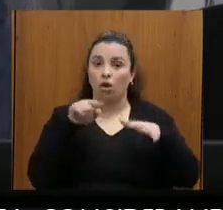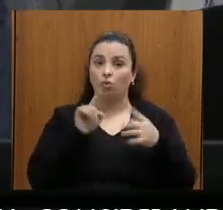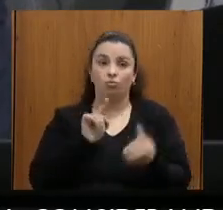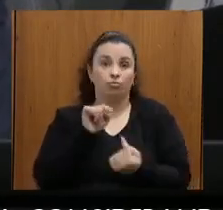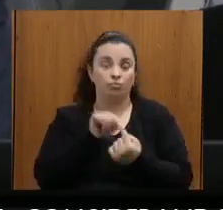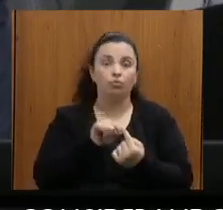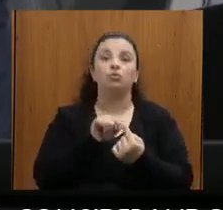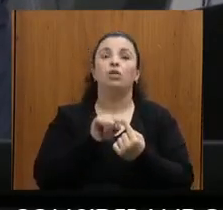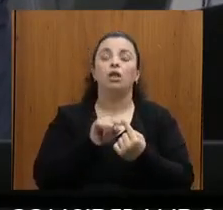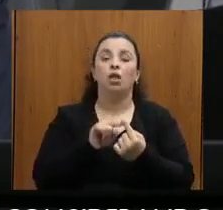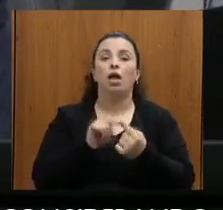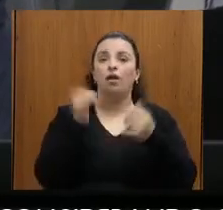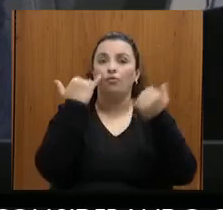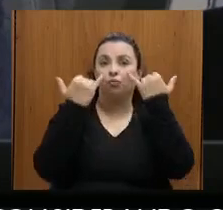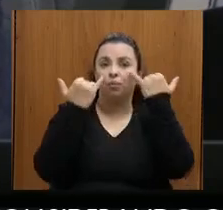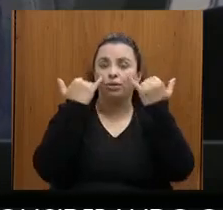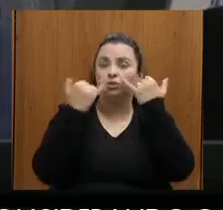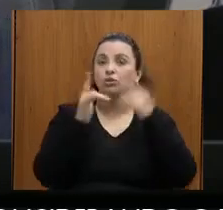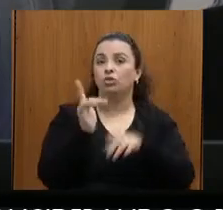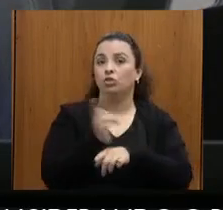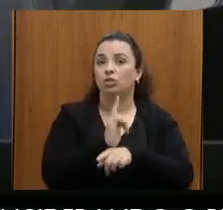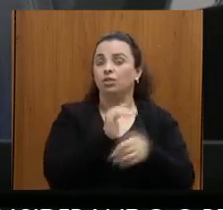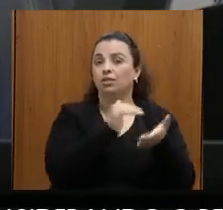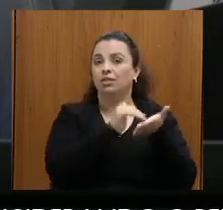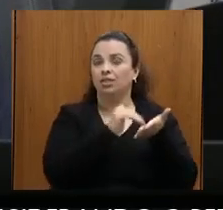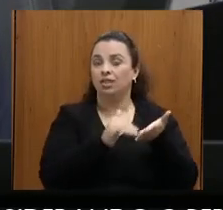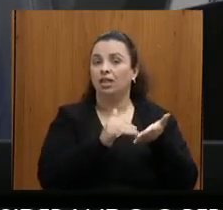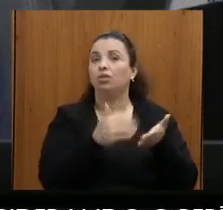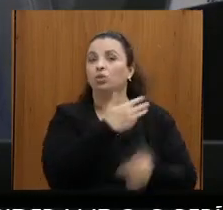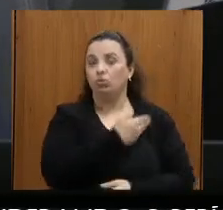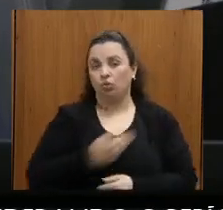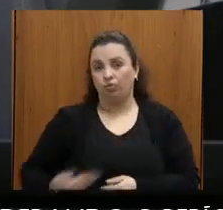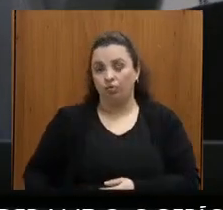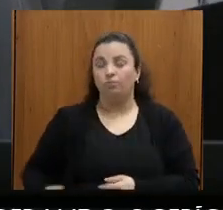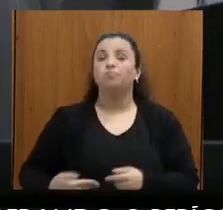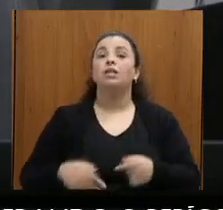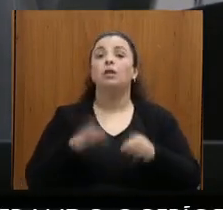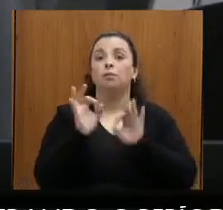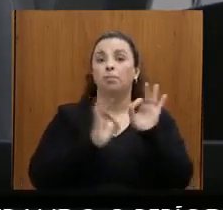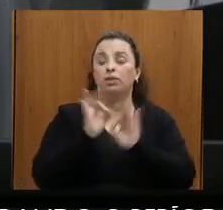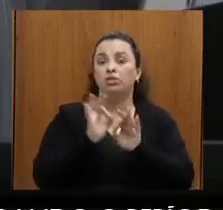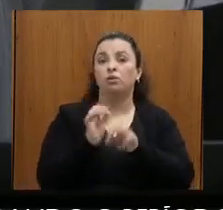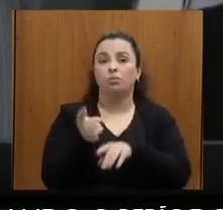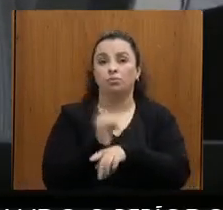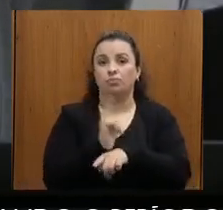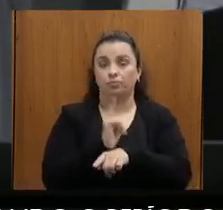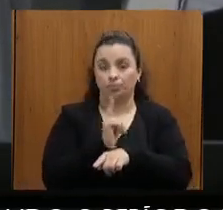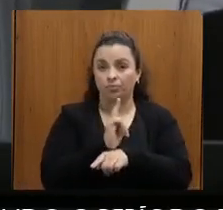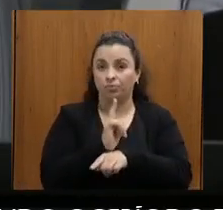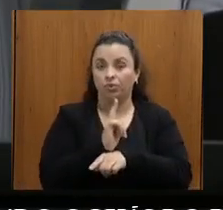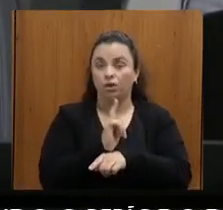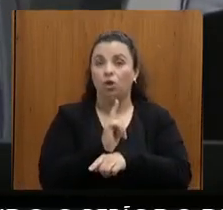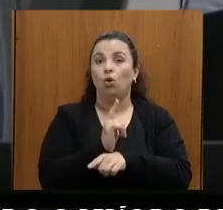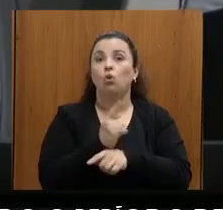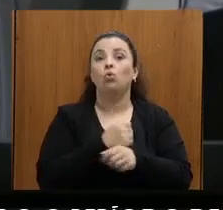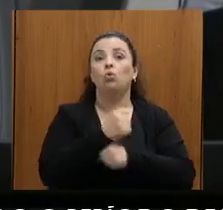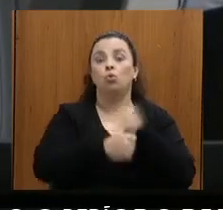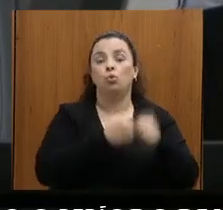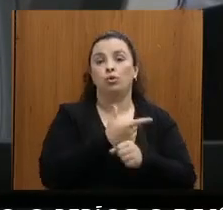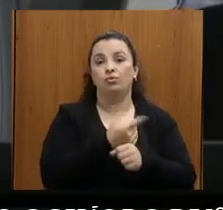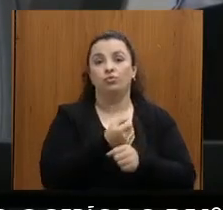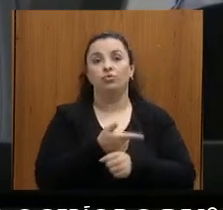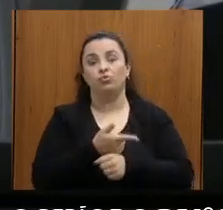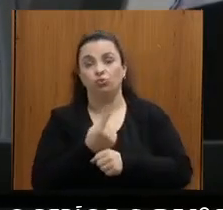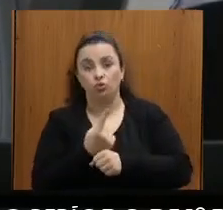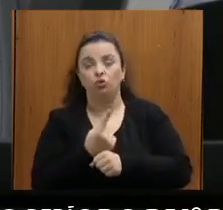destina a prestar informações sobre a gestão da Secretaria de Governo e de planejamento e gestão em 2021, no